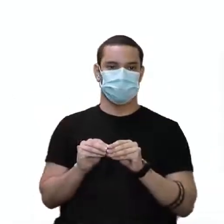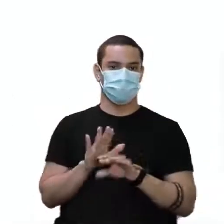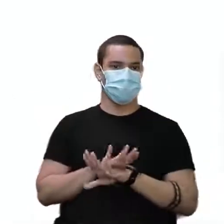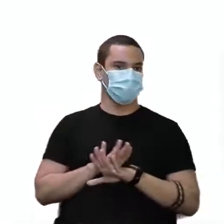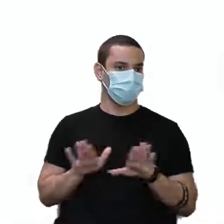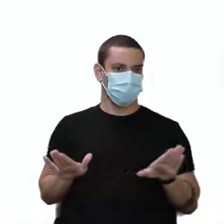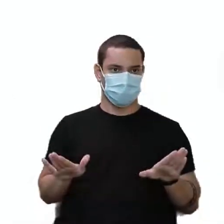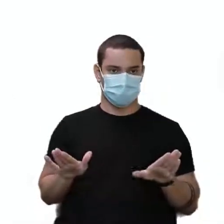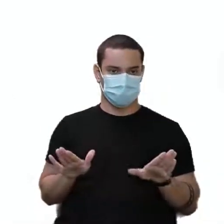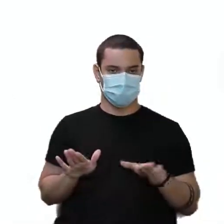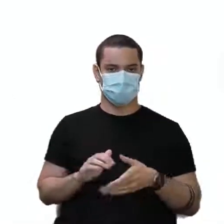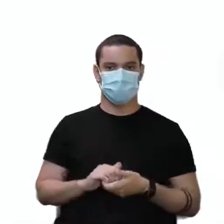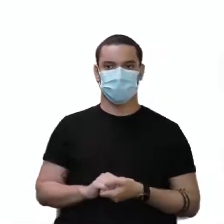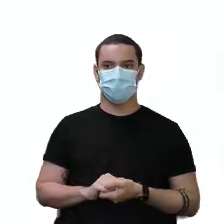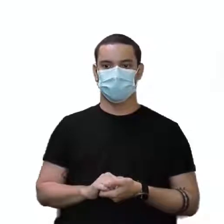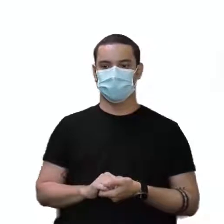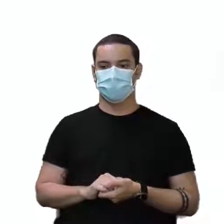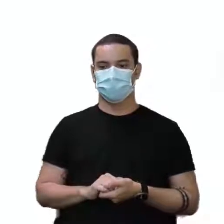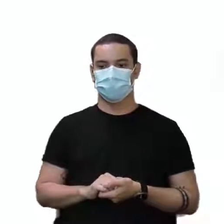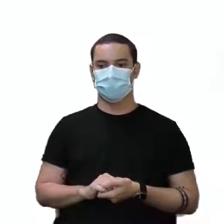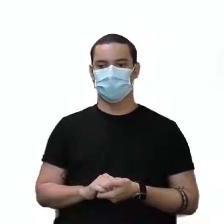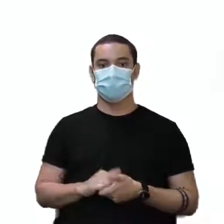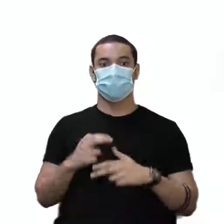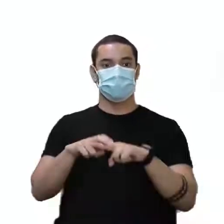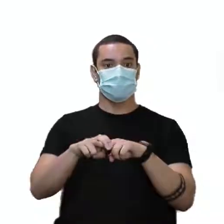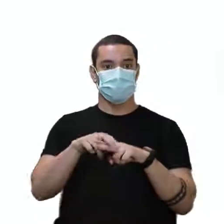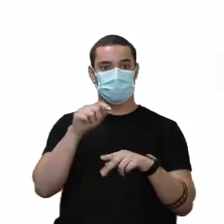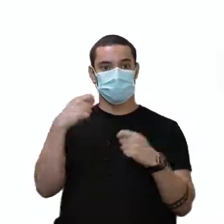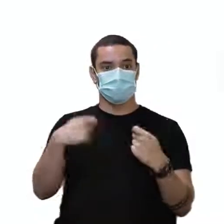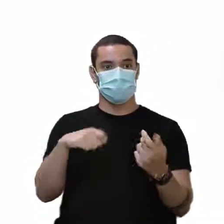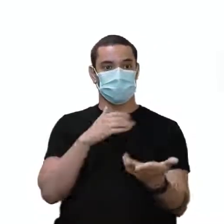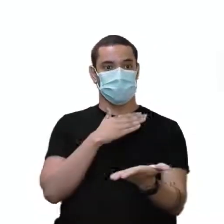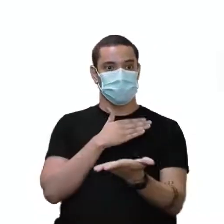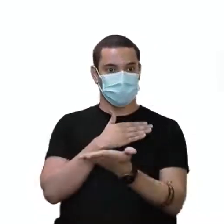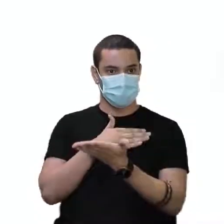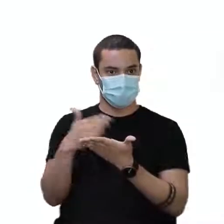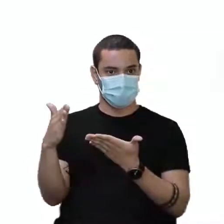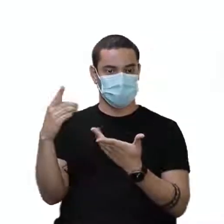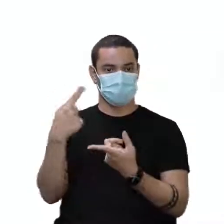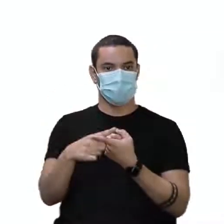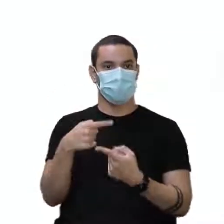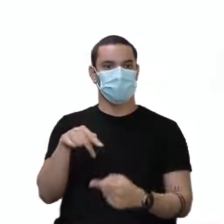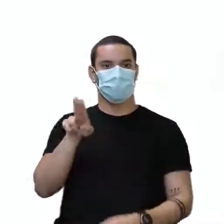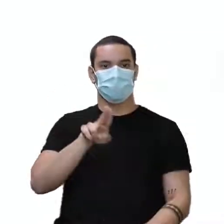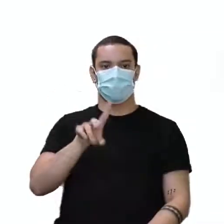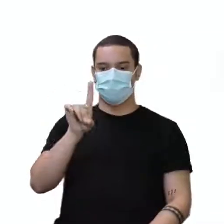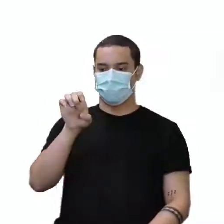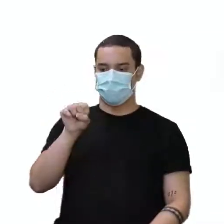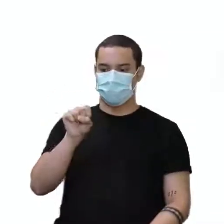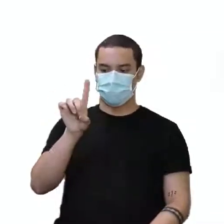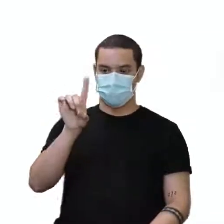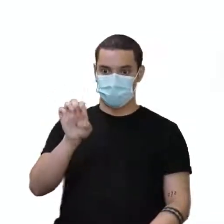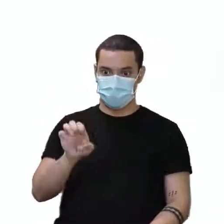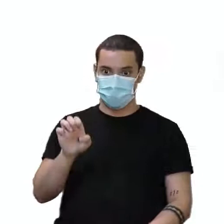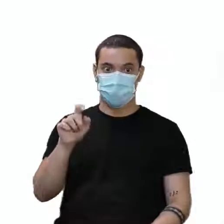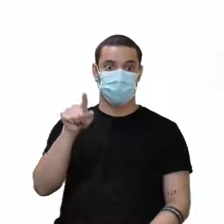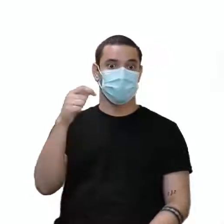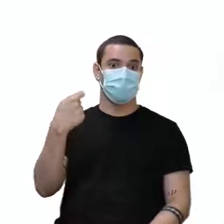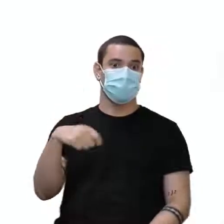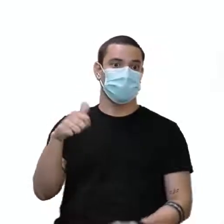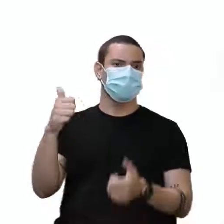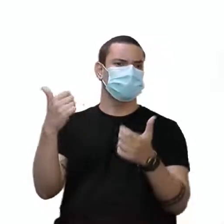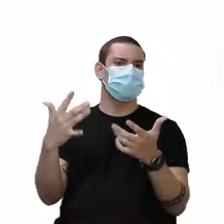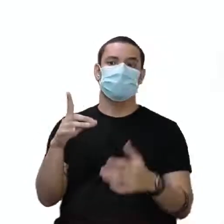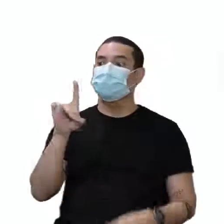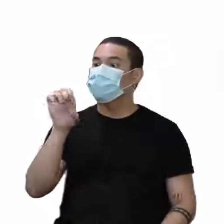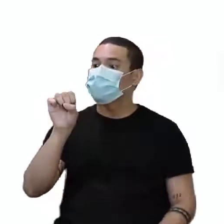desde, certo? E aí você precisa do início da ação, porque quando você usa o desde, você vai precisar falar